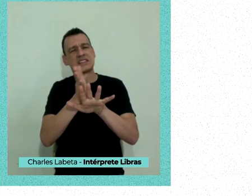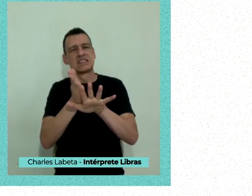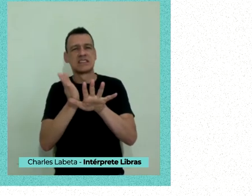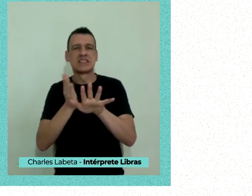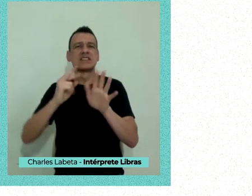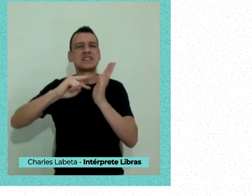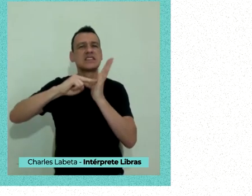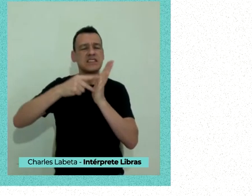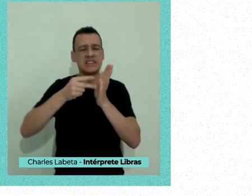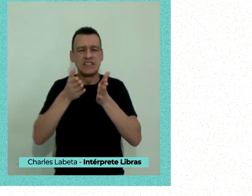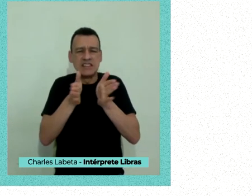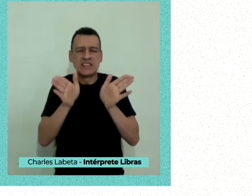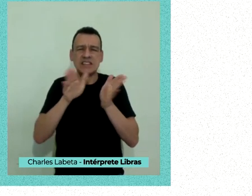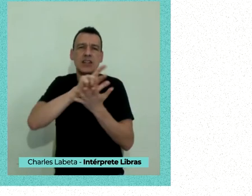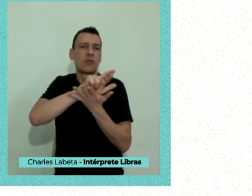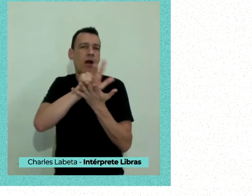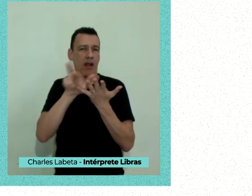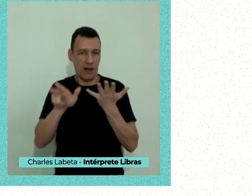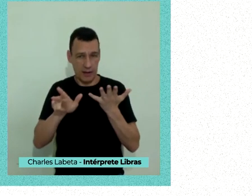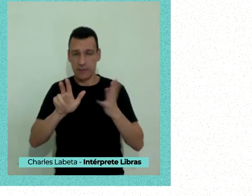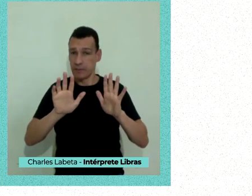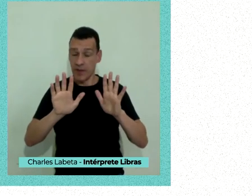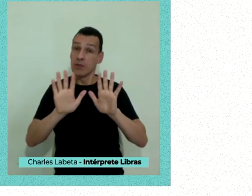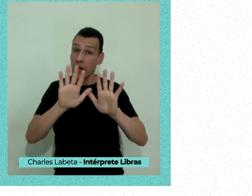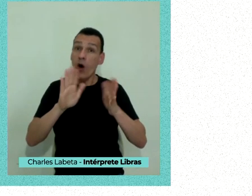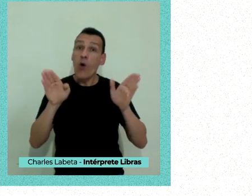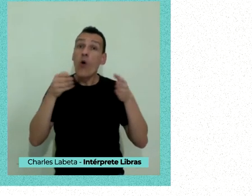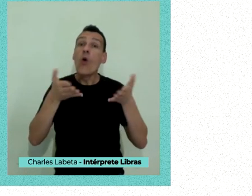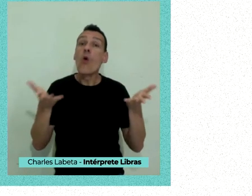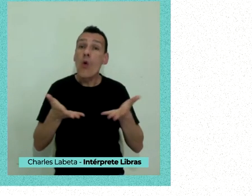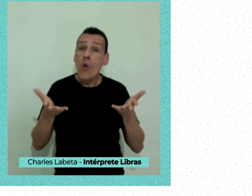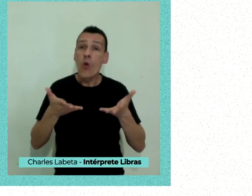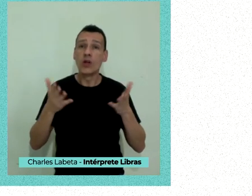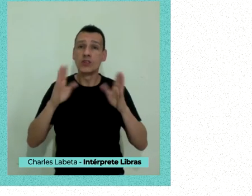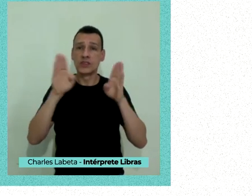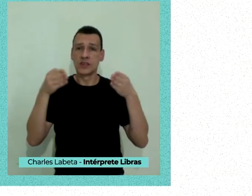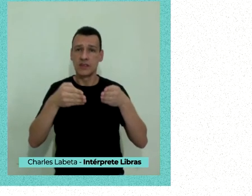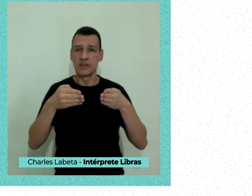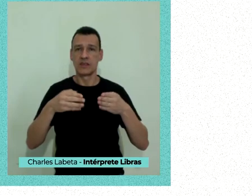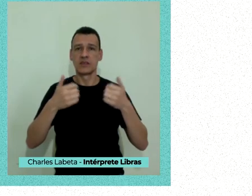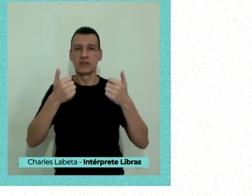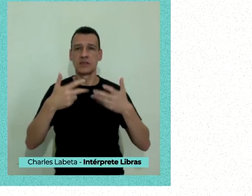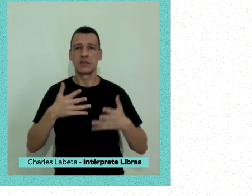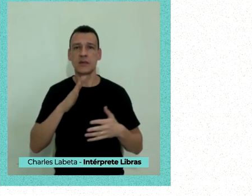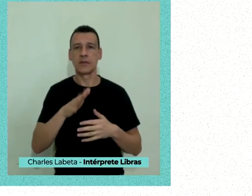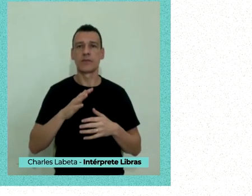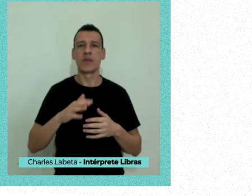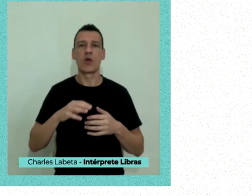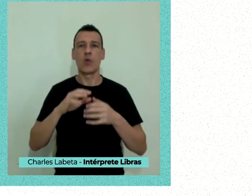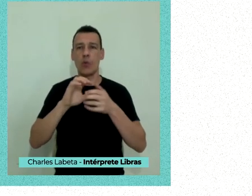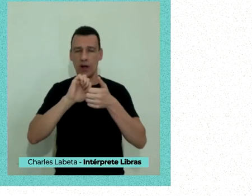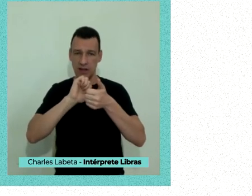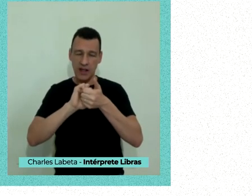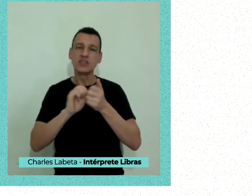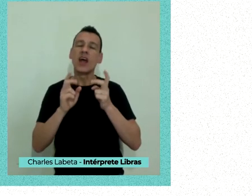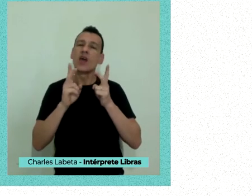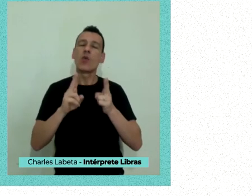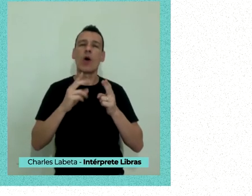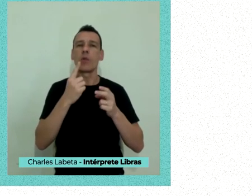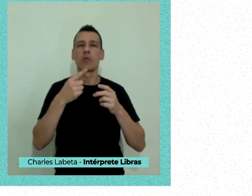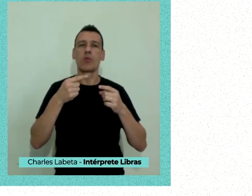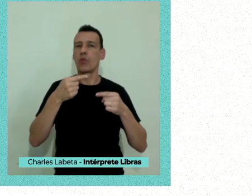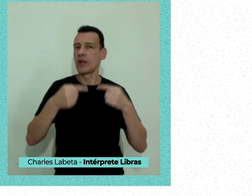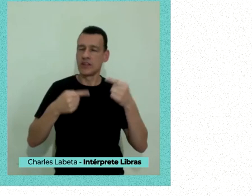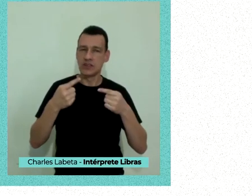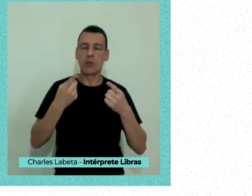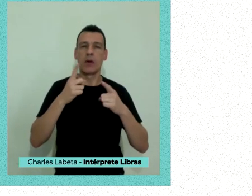Mas aqui, na conversa de hoje, a gente vai posicionar a qualidade como uma política e uma prática